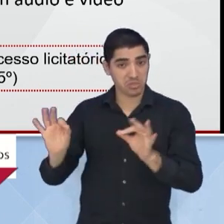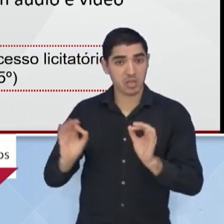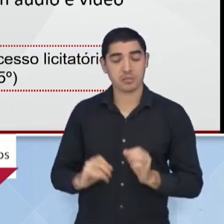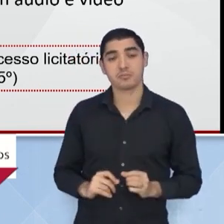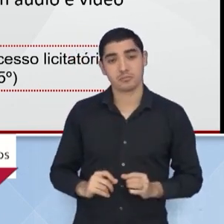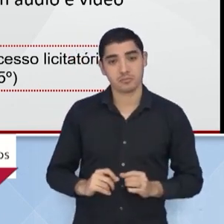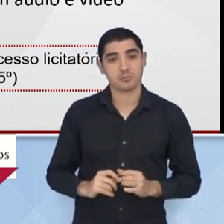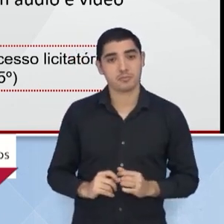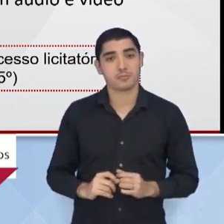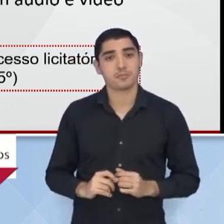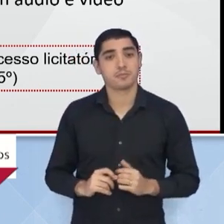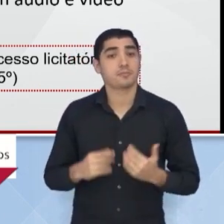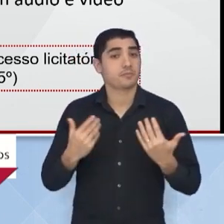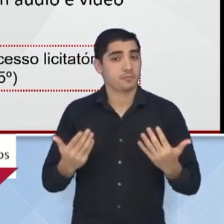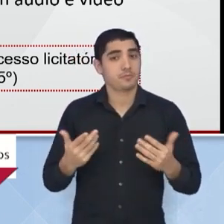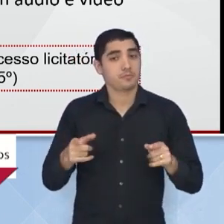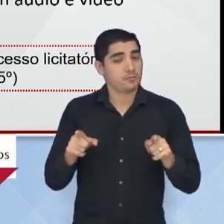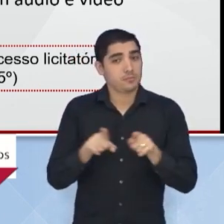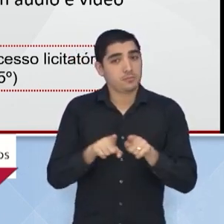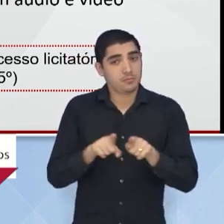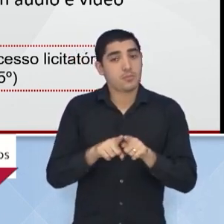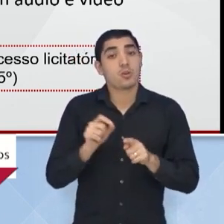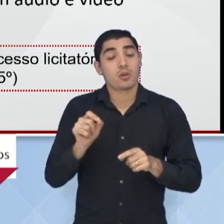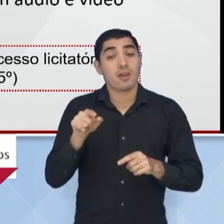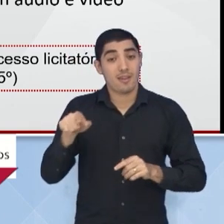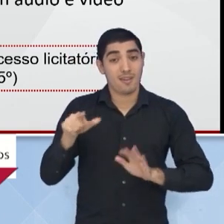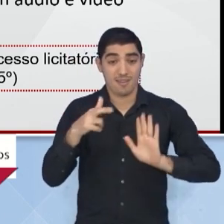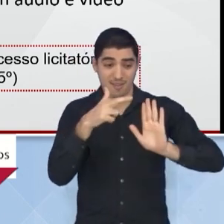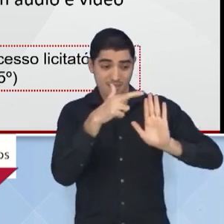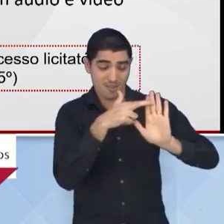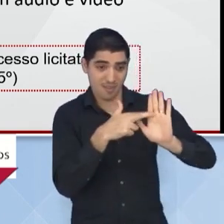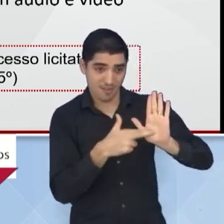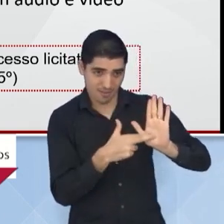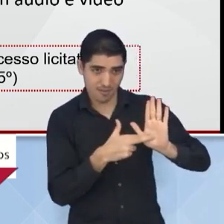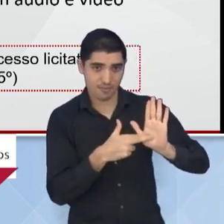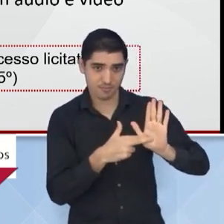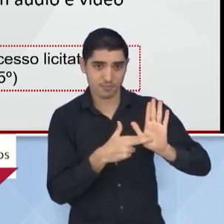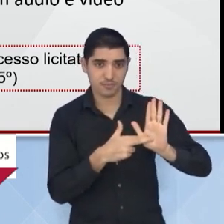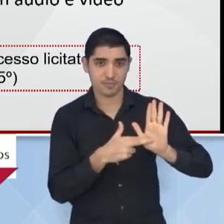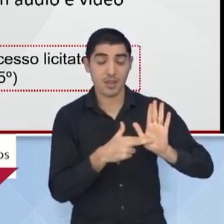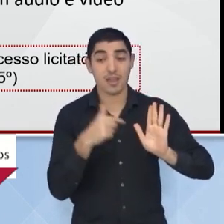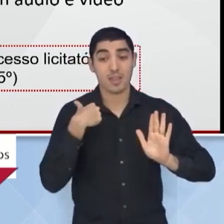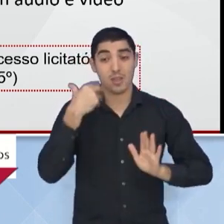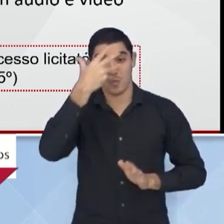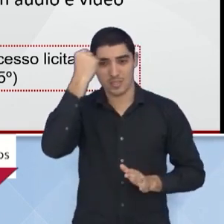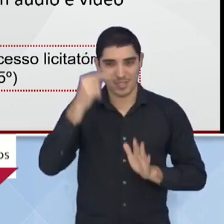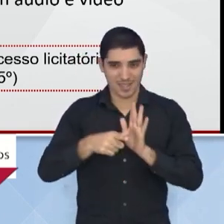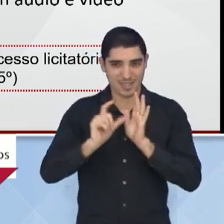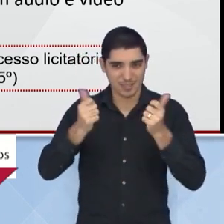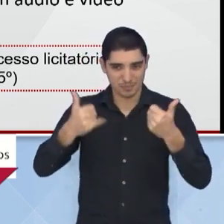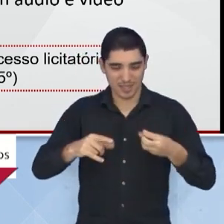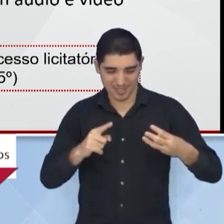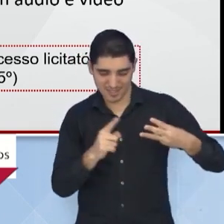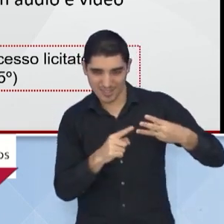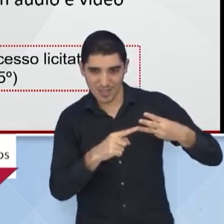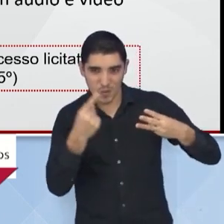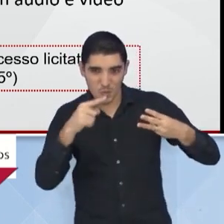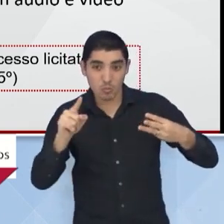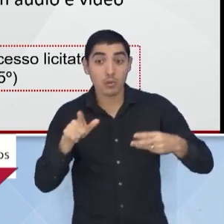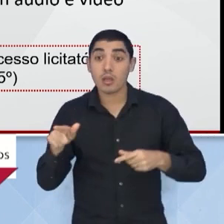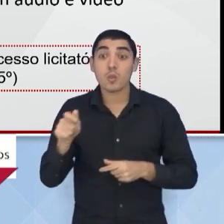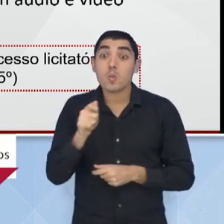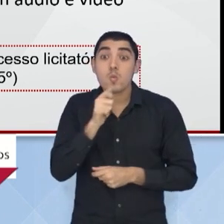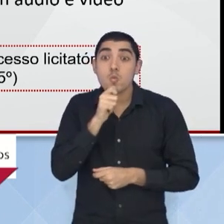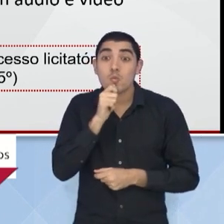certame certo porque essa questão do do critério se o estudo na verdade até esqueci de falar nesse último caso que foi anulado nem havia estudo téc